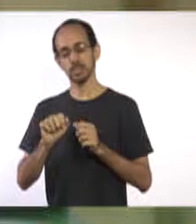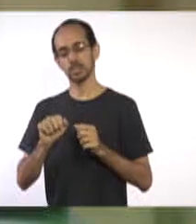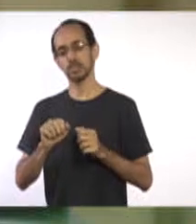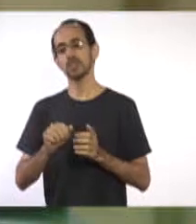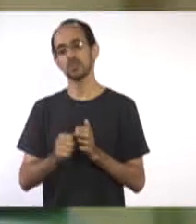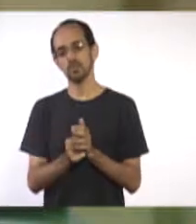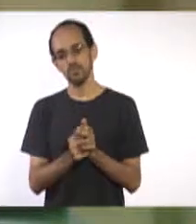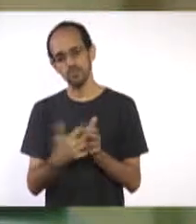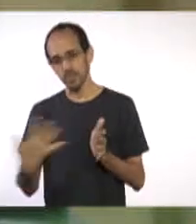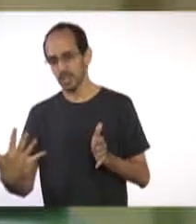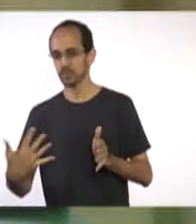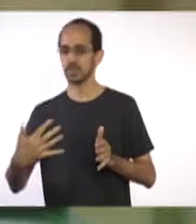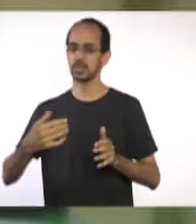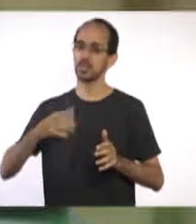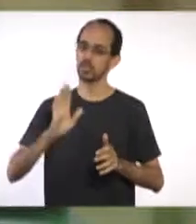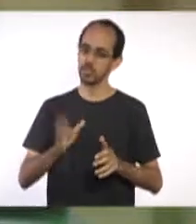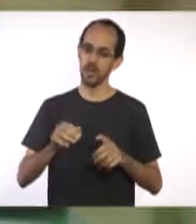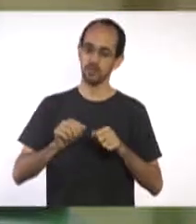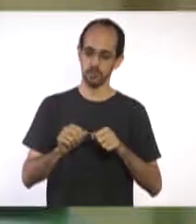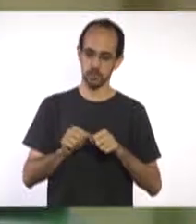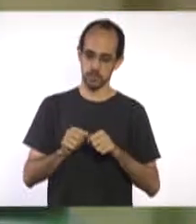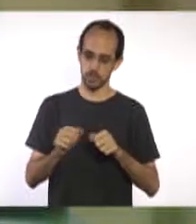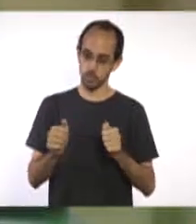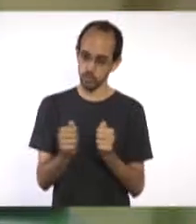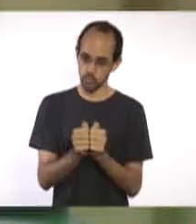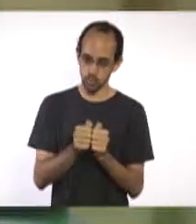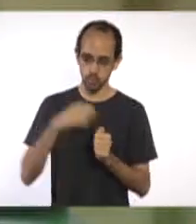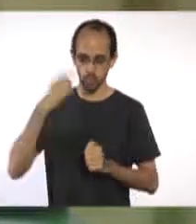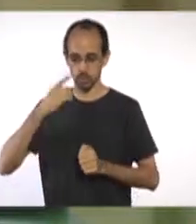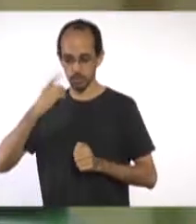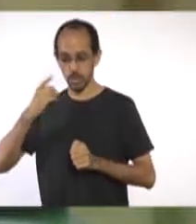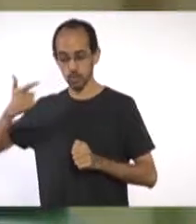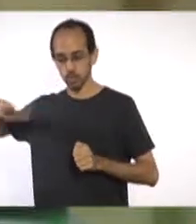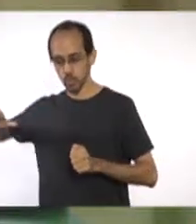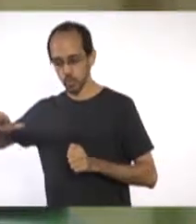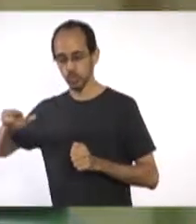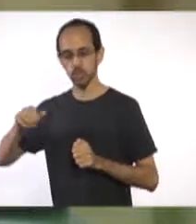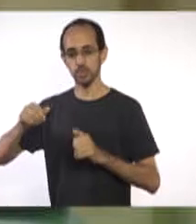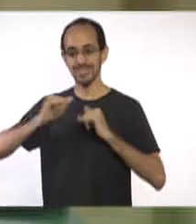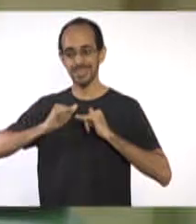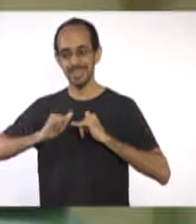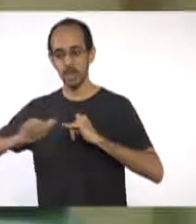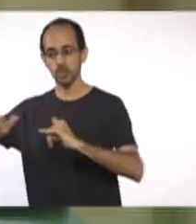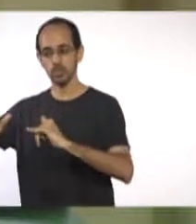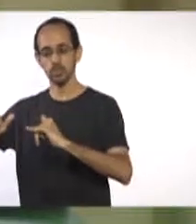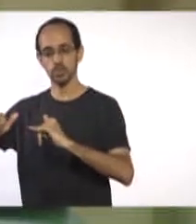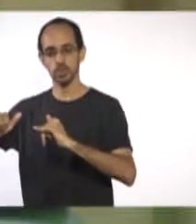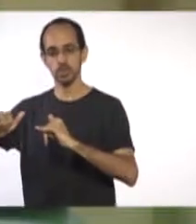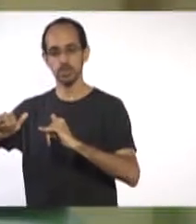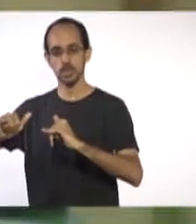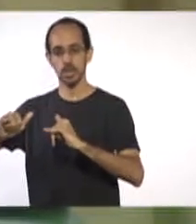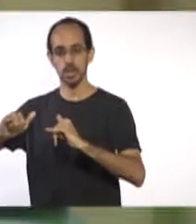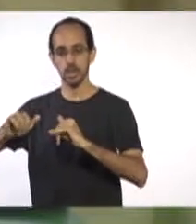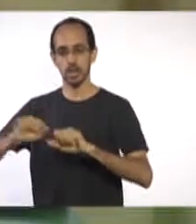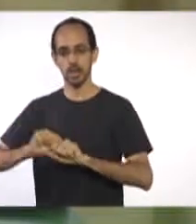solitariamente ou em conjunto com outros parlamentares, denúncia expressa ao Ministério